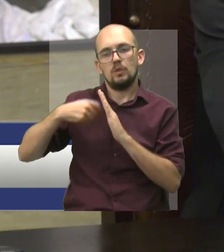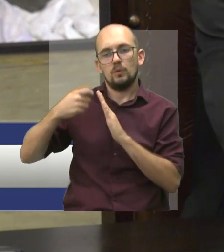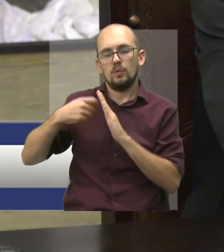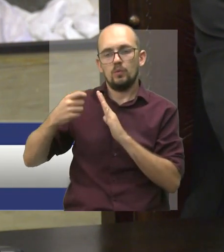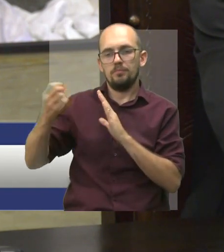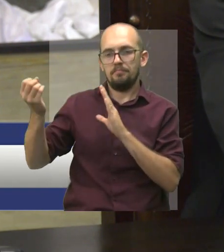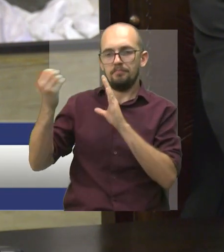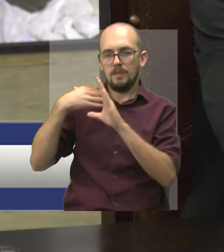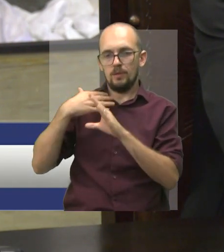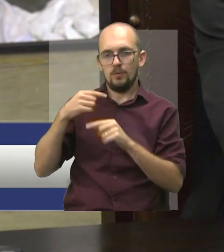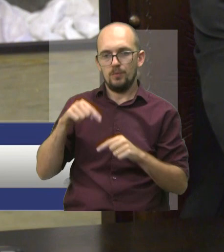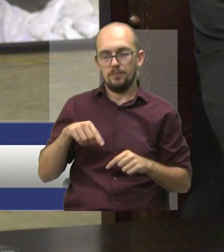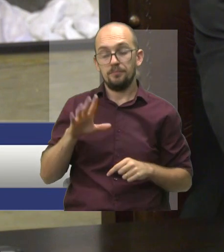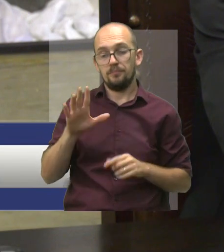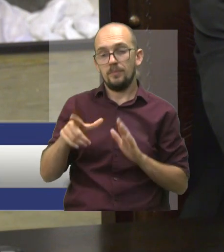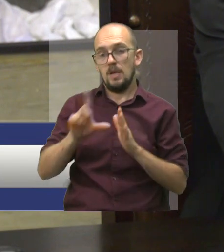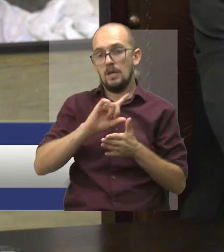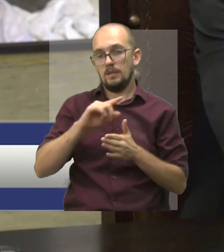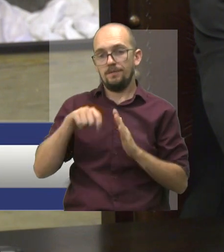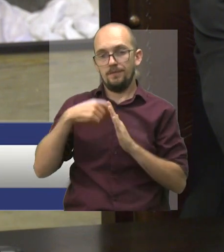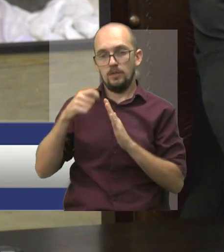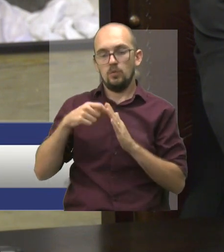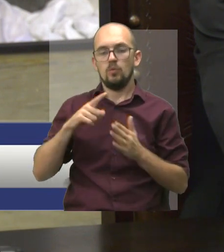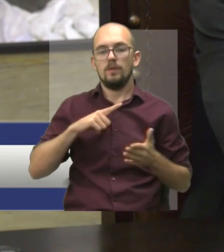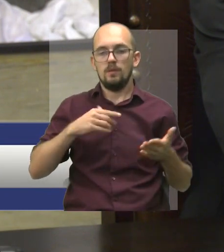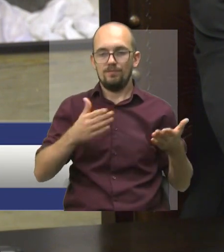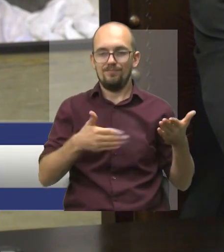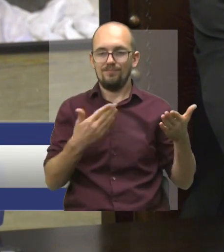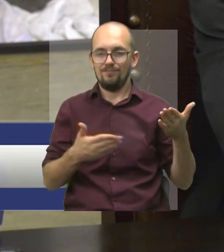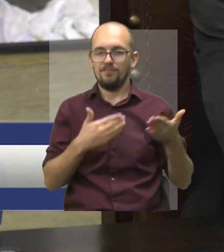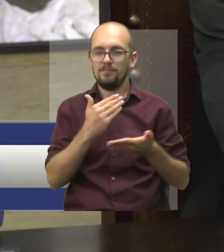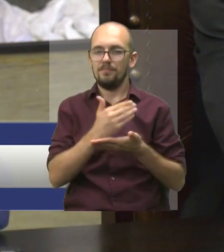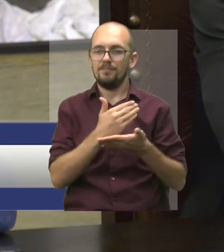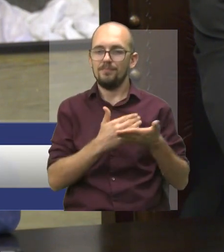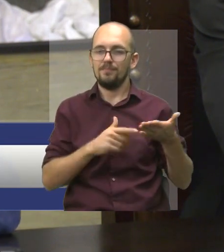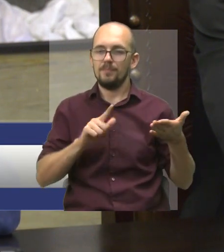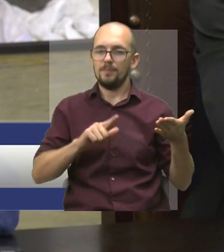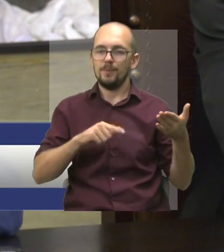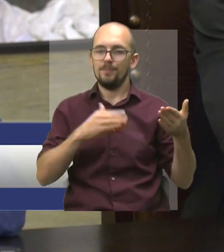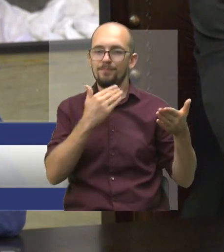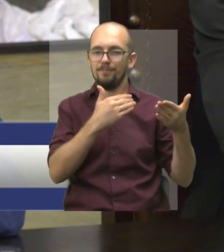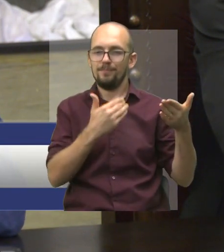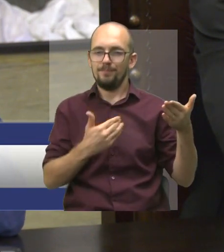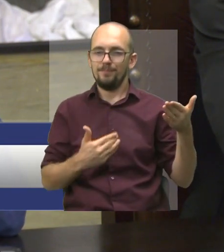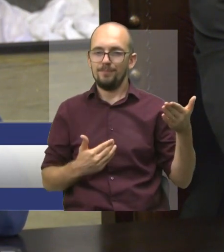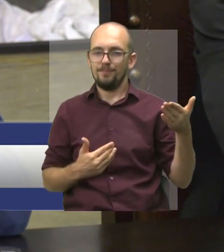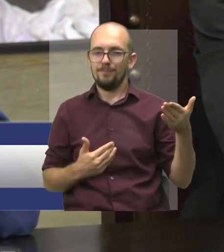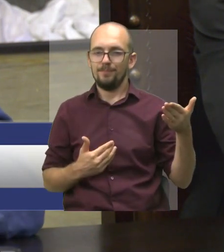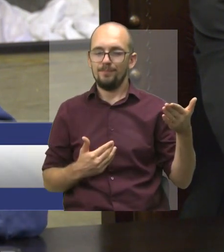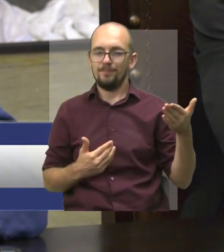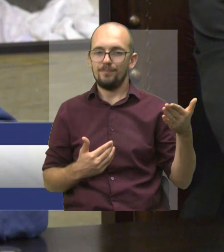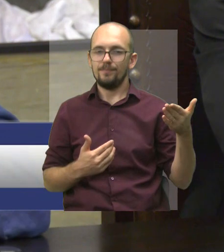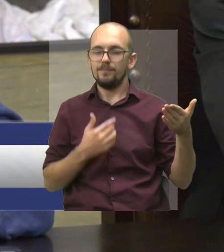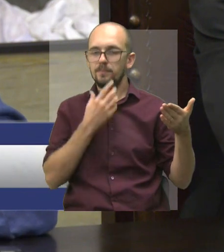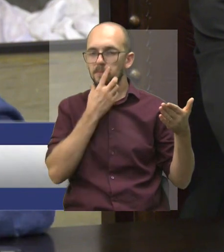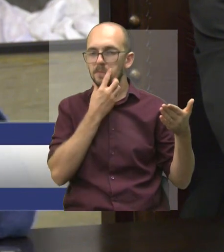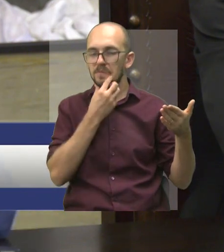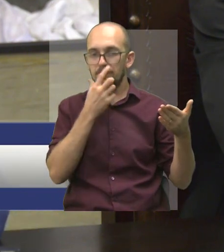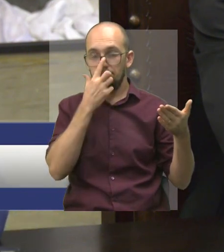vídeo, eu tenho aqui um abaixo-assinado, está aqui sim, um abaixo-assinado,